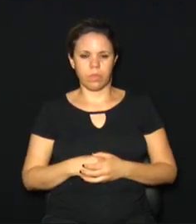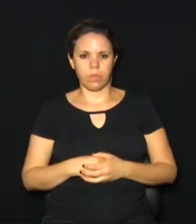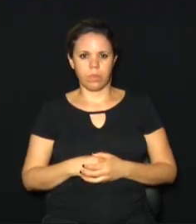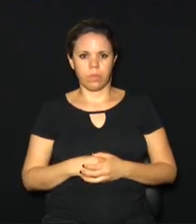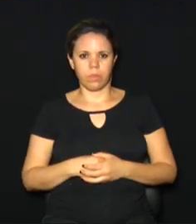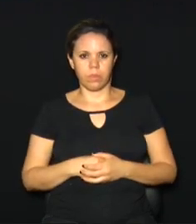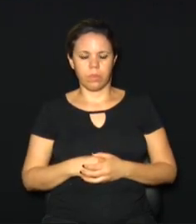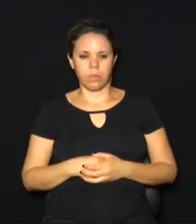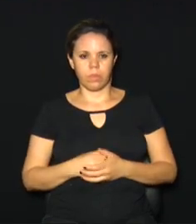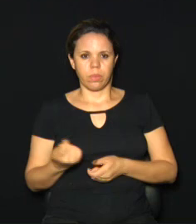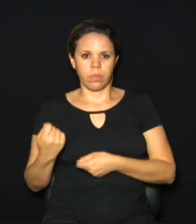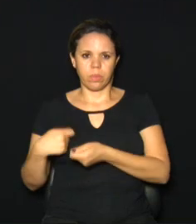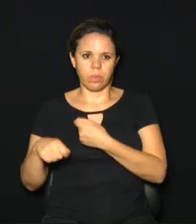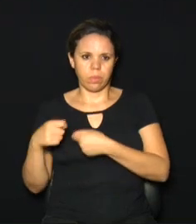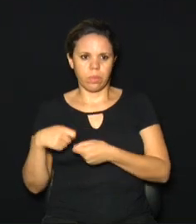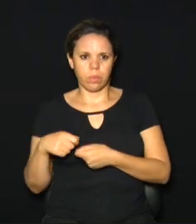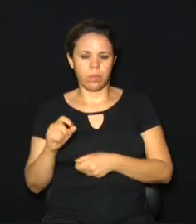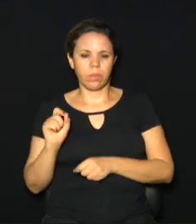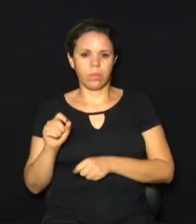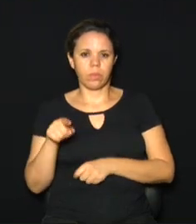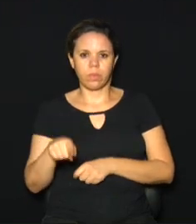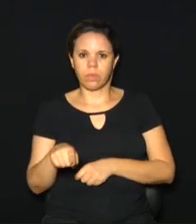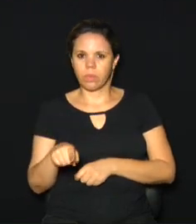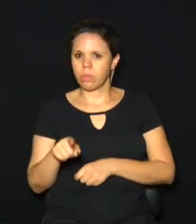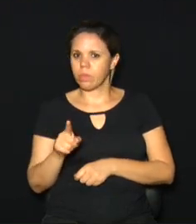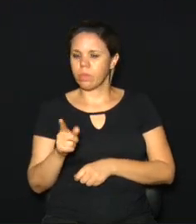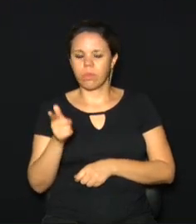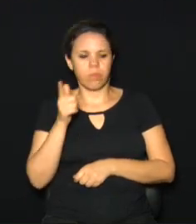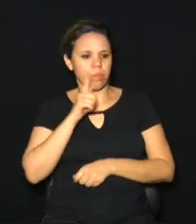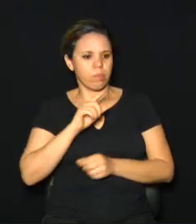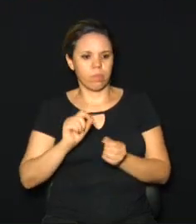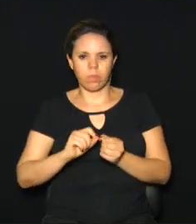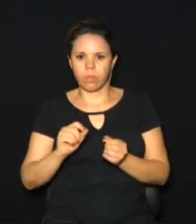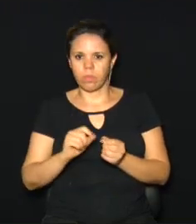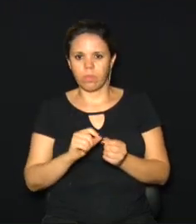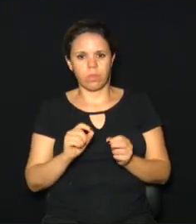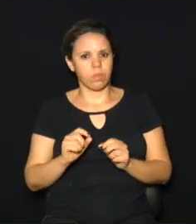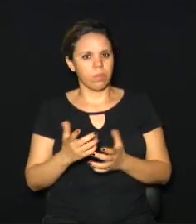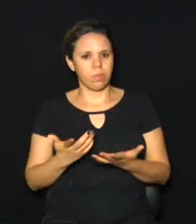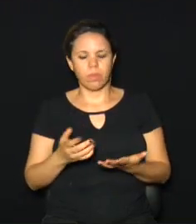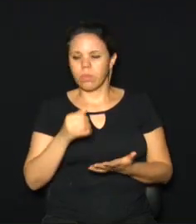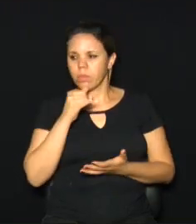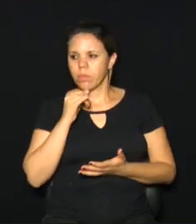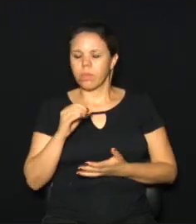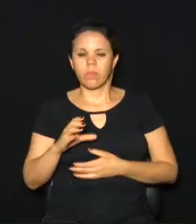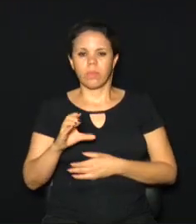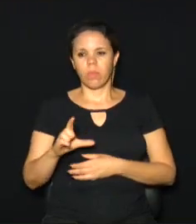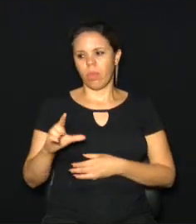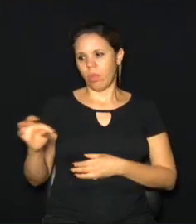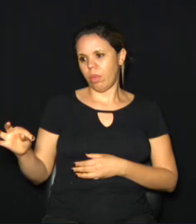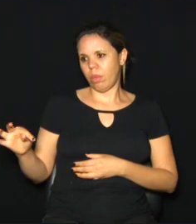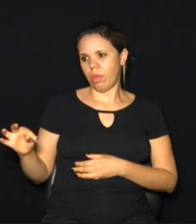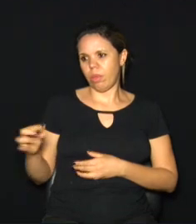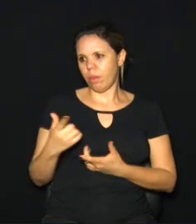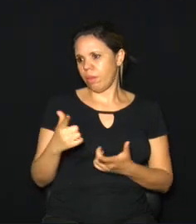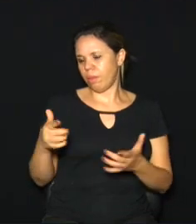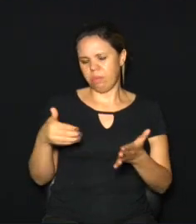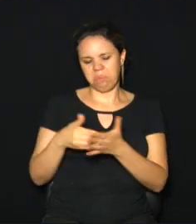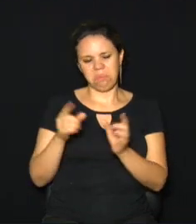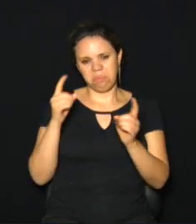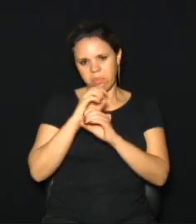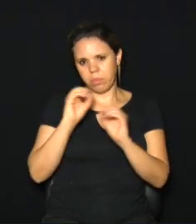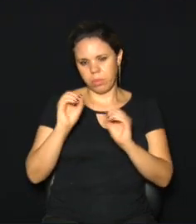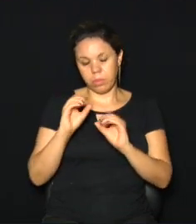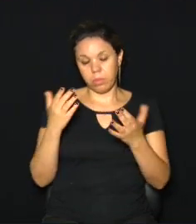da norma administrativa, onde que você não consegue fazer, né? Se for seletista não tem muita dificuldade, mas